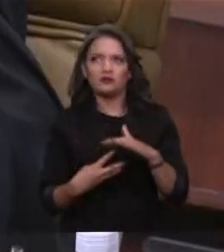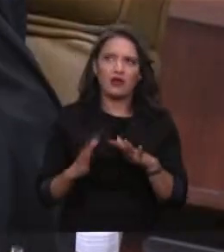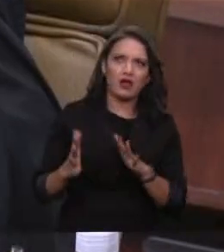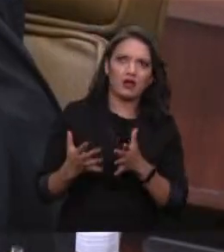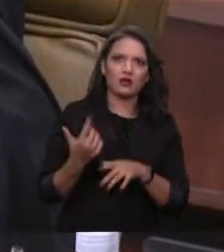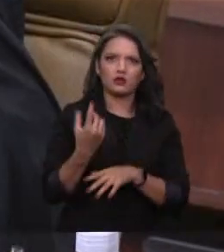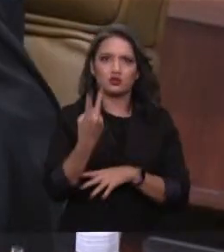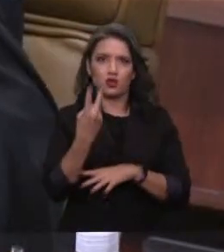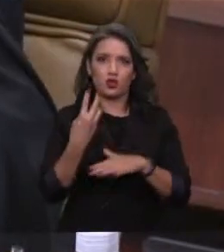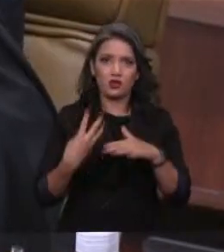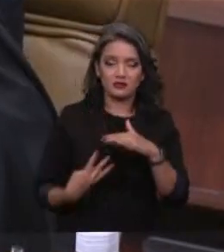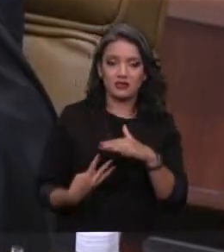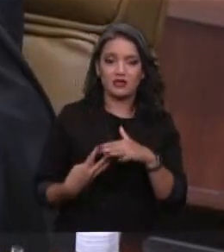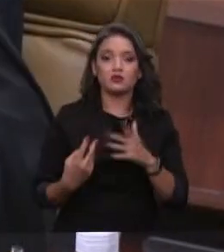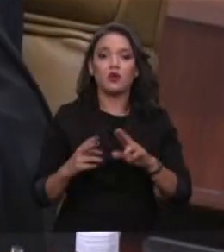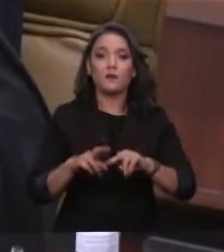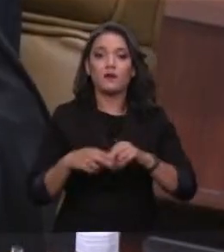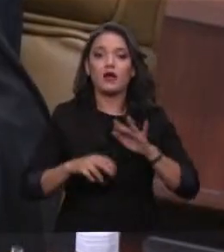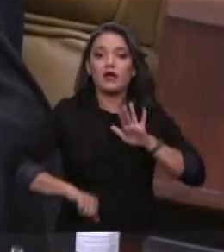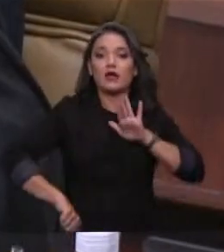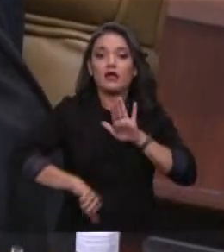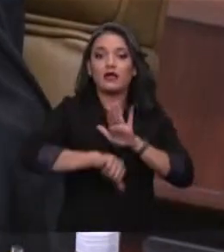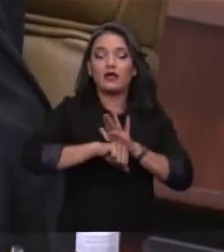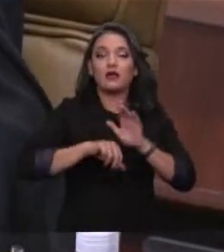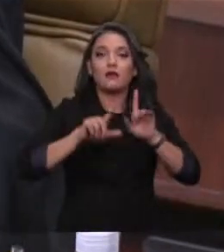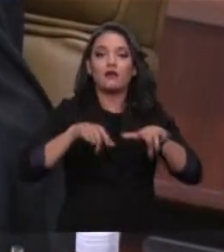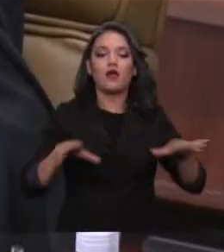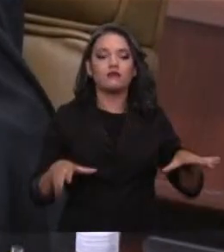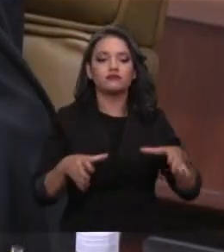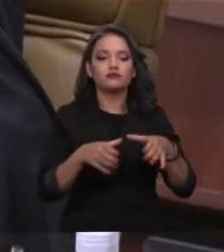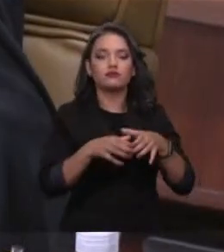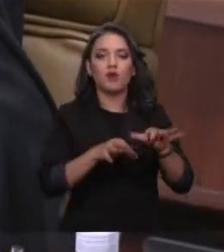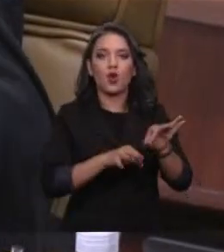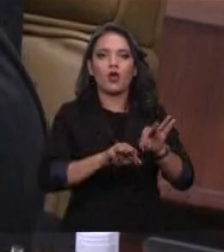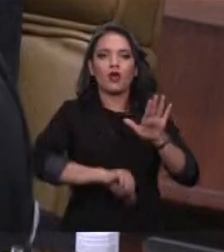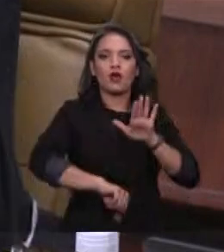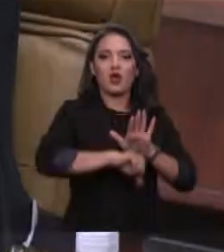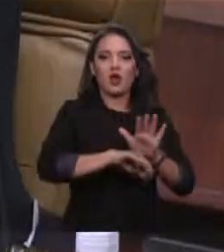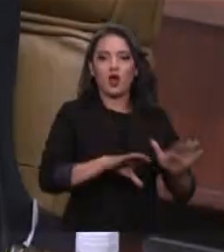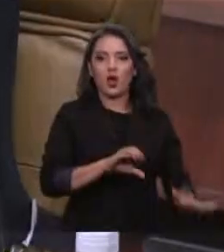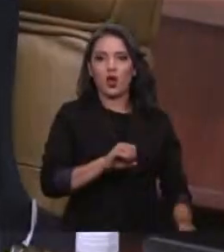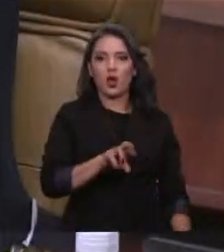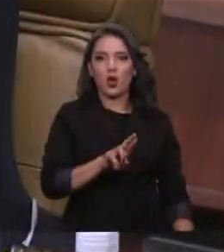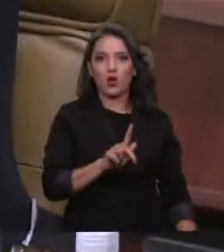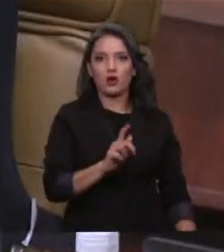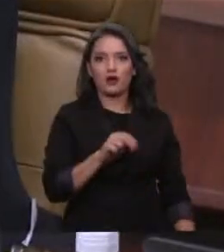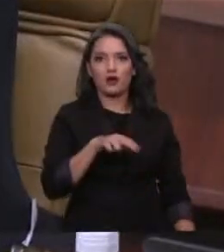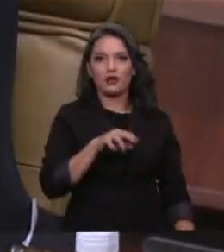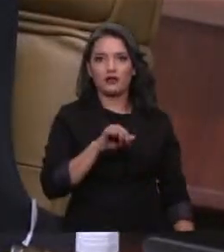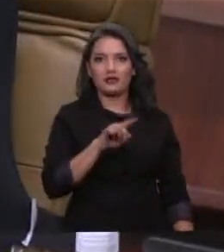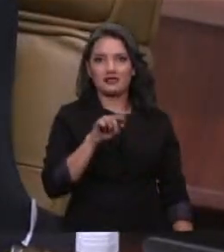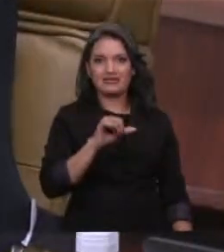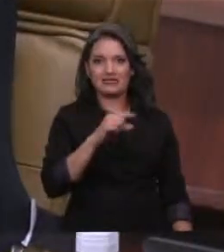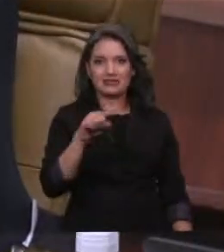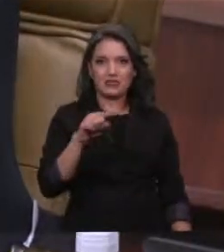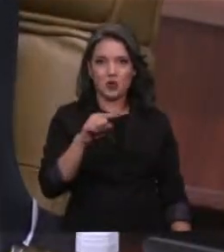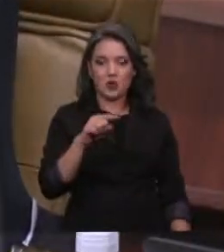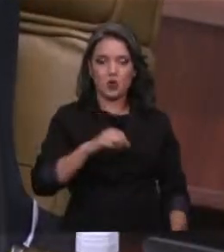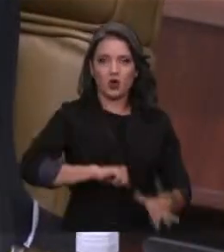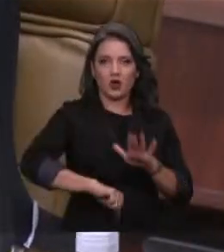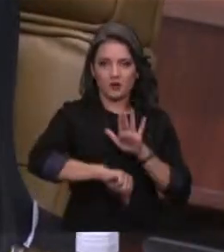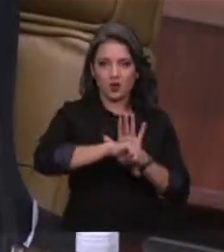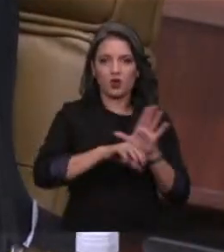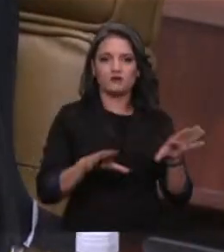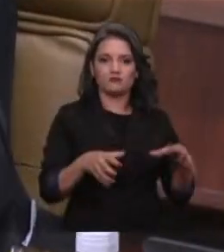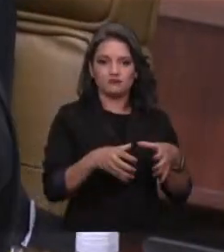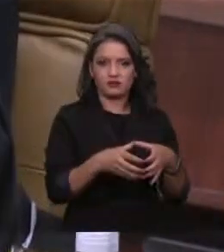da prática do crime por meio de organização criminosa. Eu não vou entrar aqui agora ainda na análise do